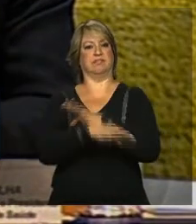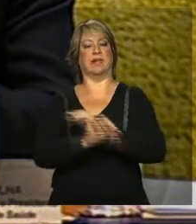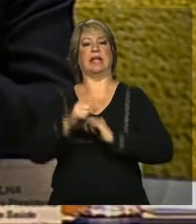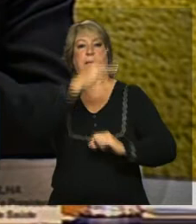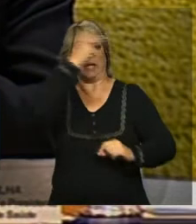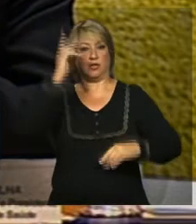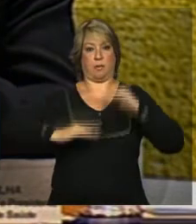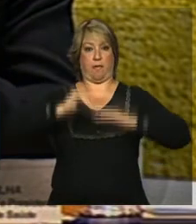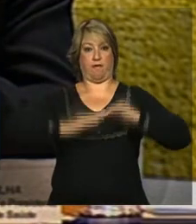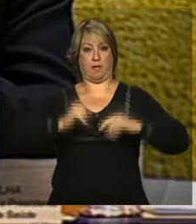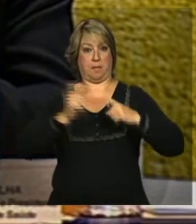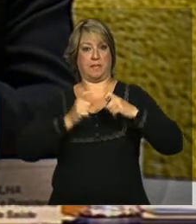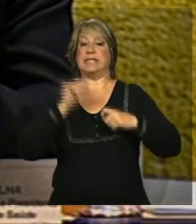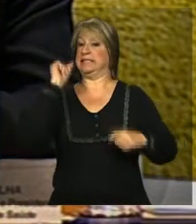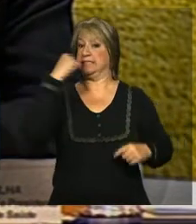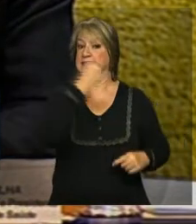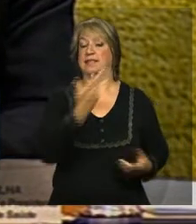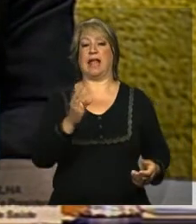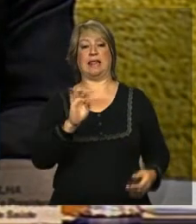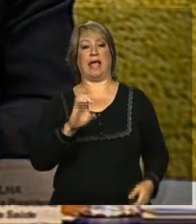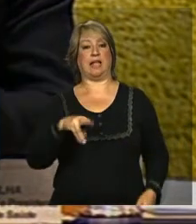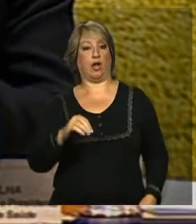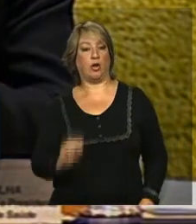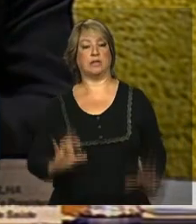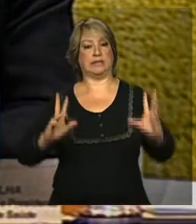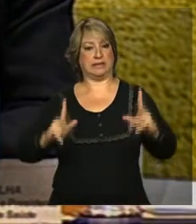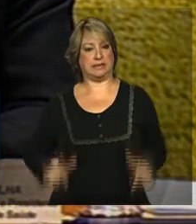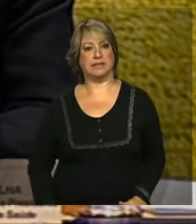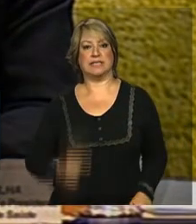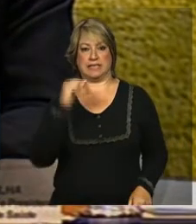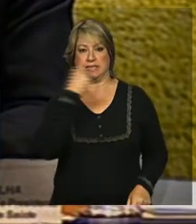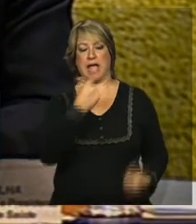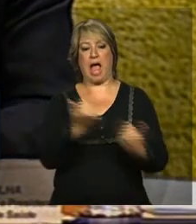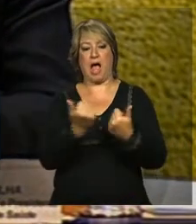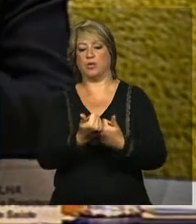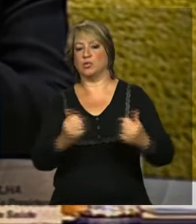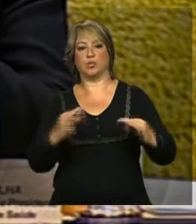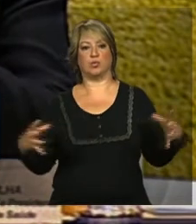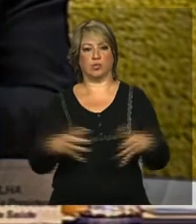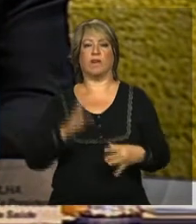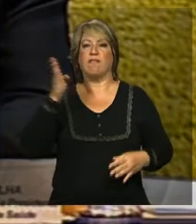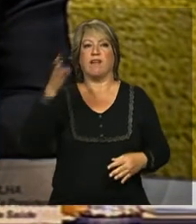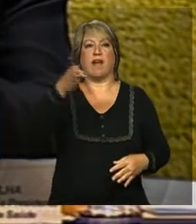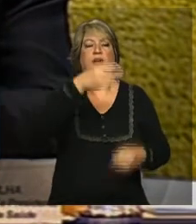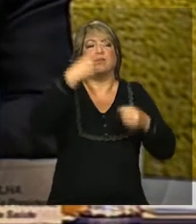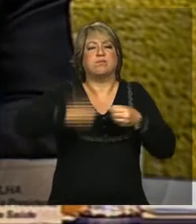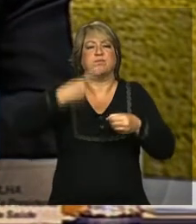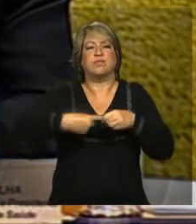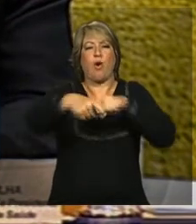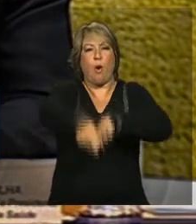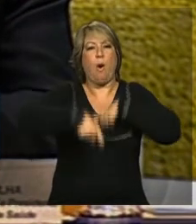levar dentistas técnicos de higiene dental auxiliares de dentistas para as regiões rurais